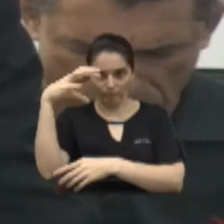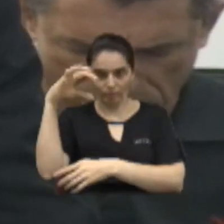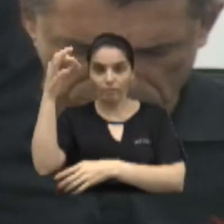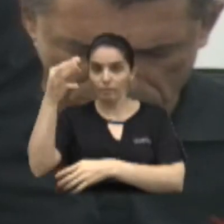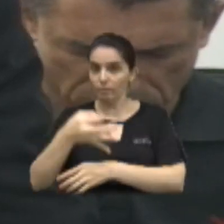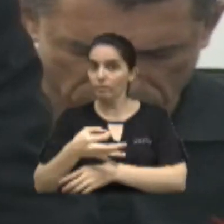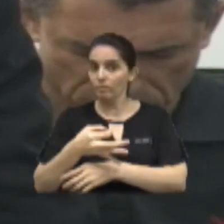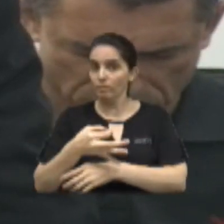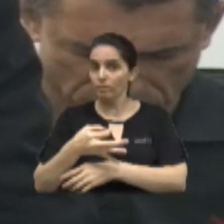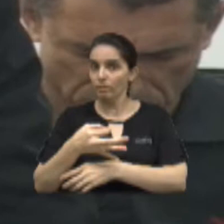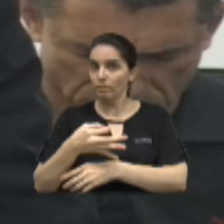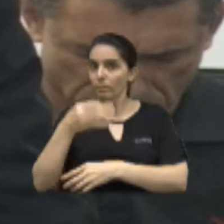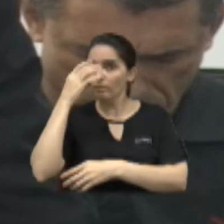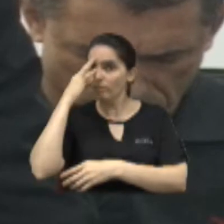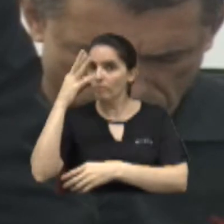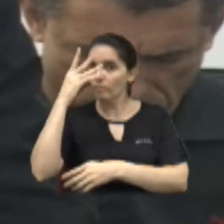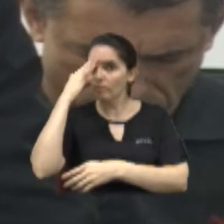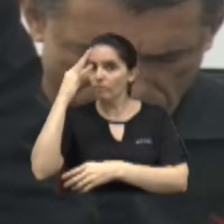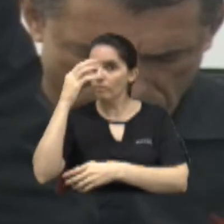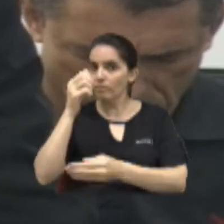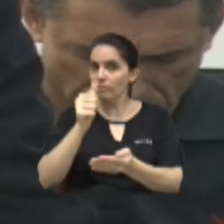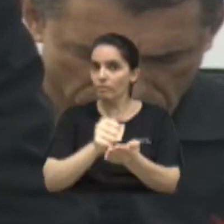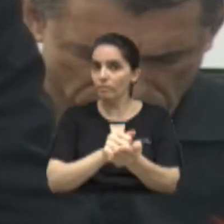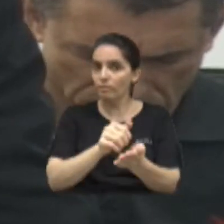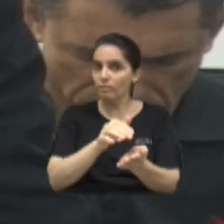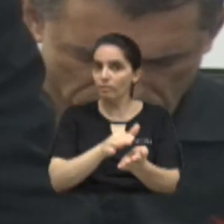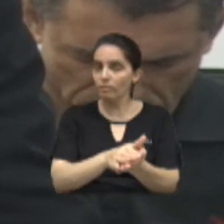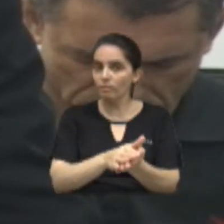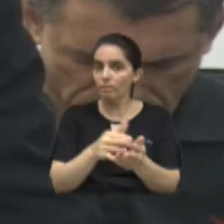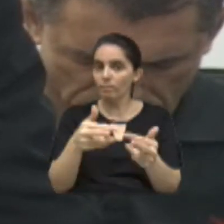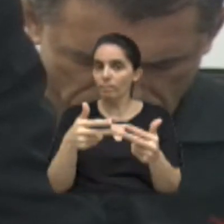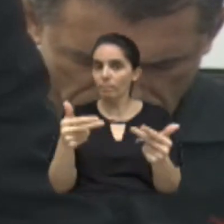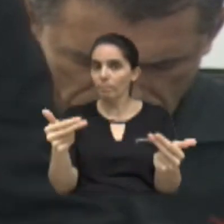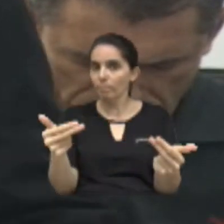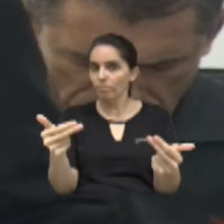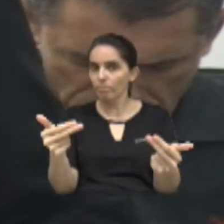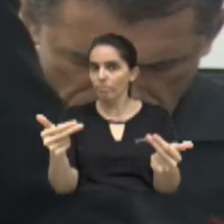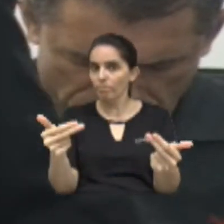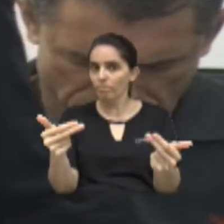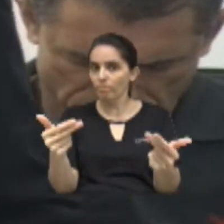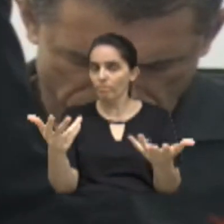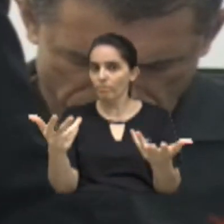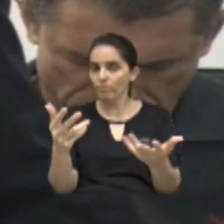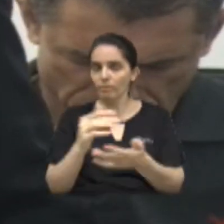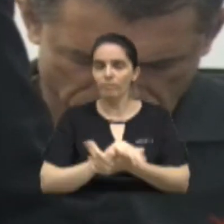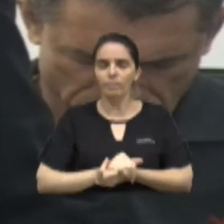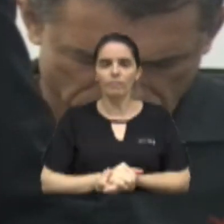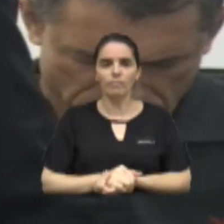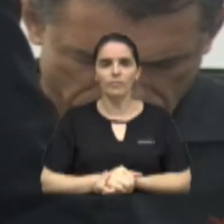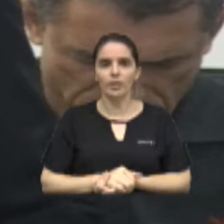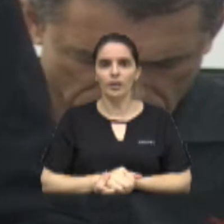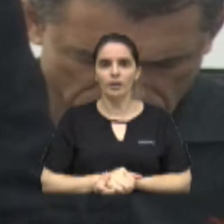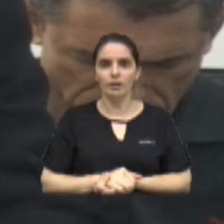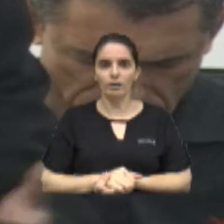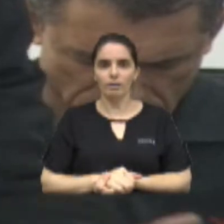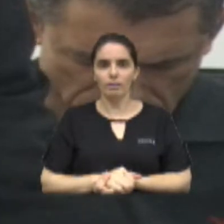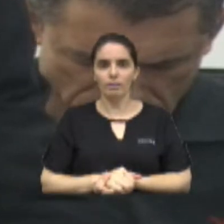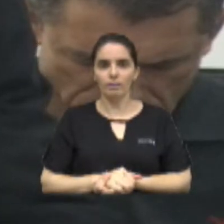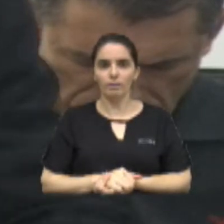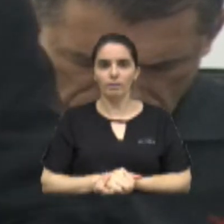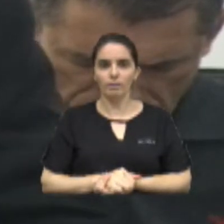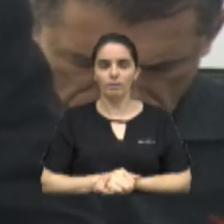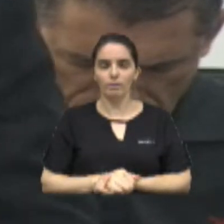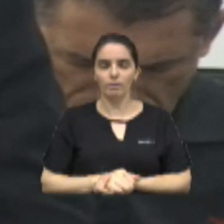imagina a quantidade de multa que a população vai receber. Então, também não defendo que